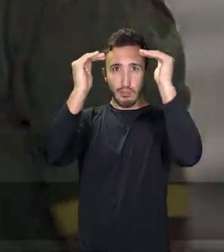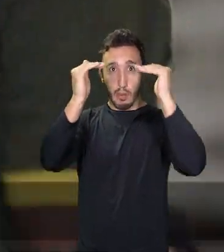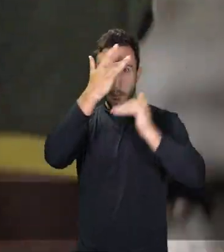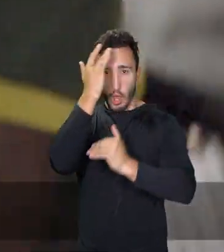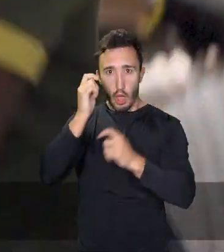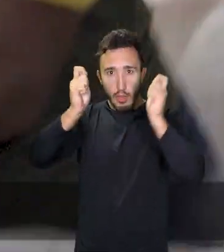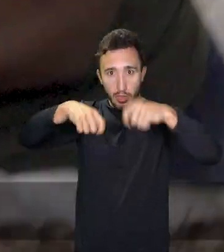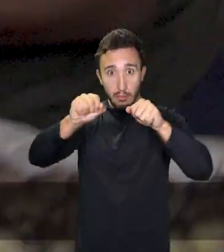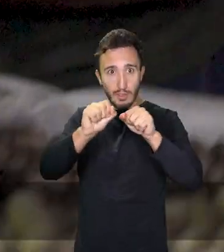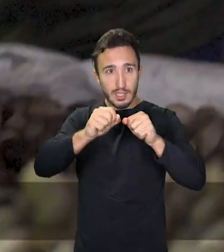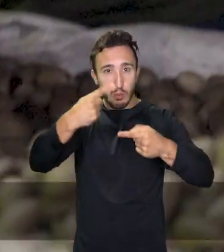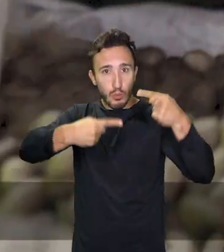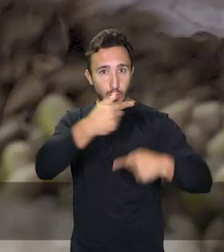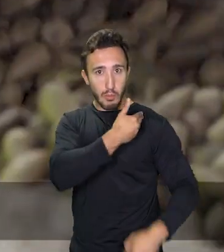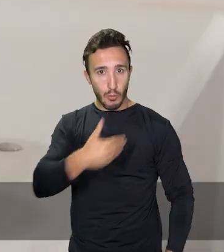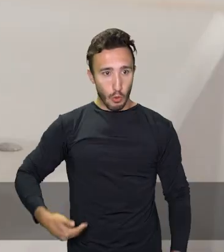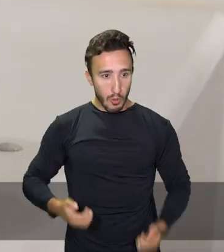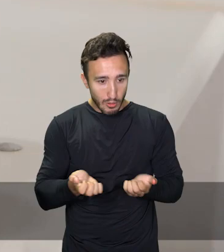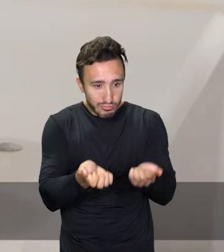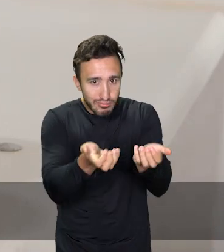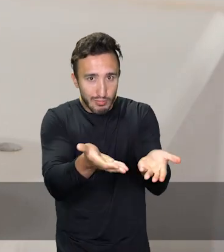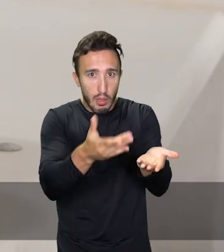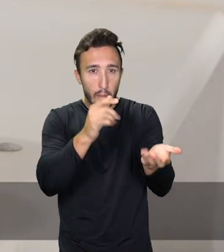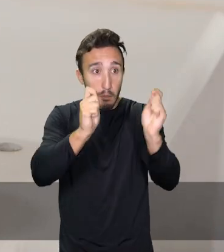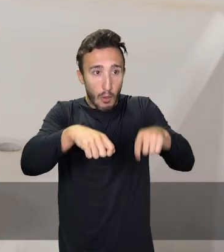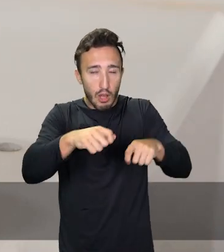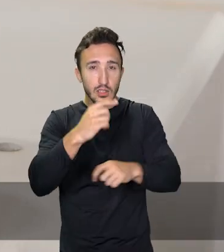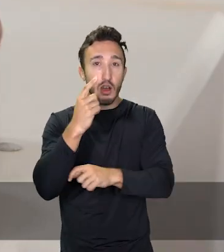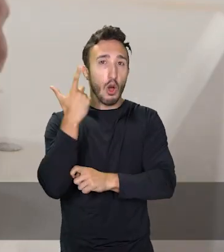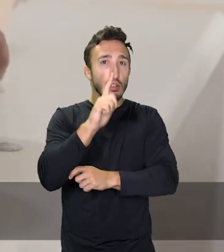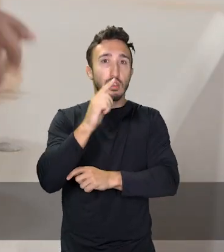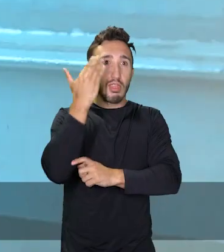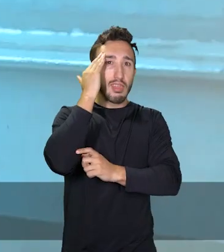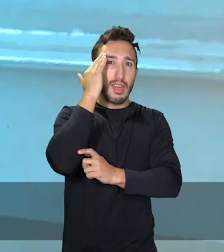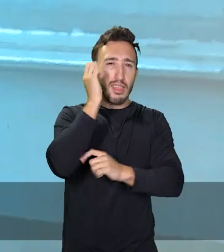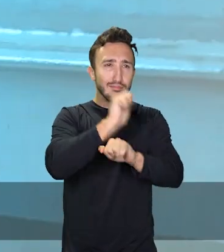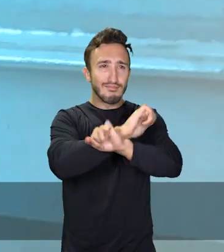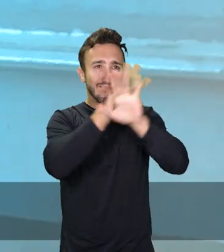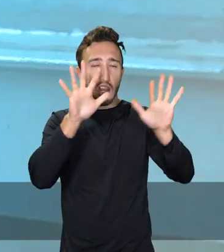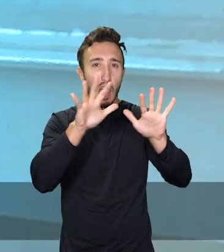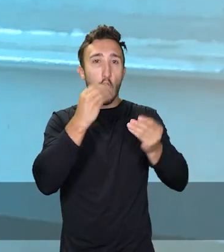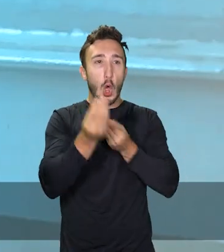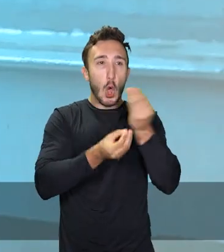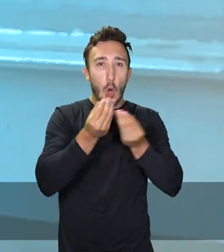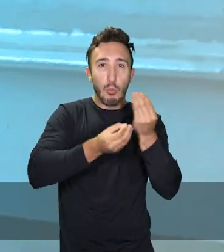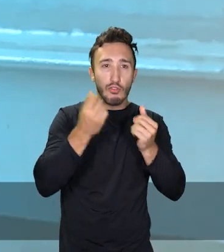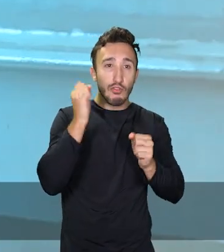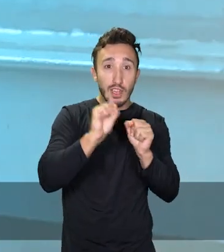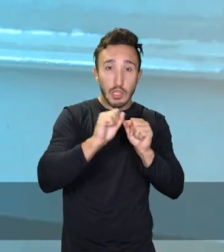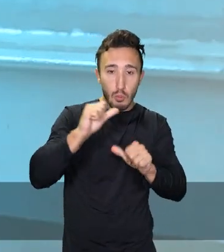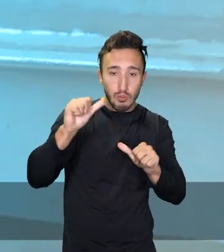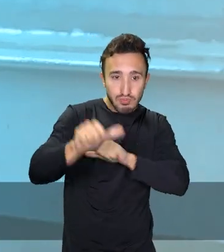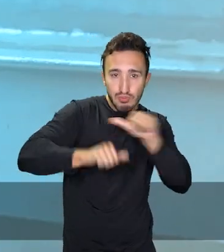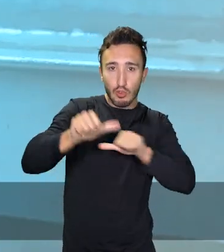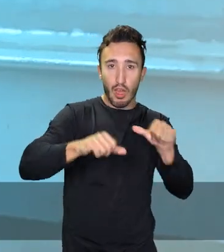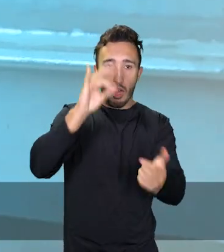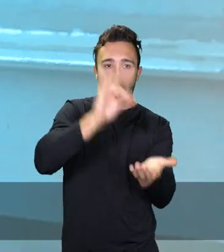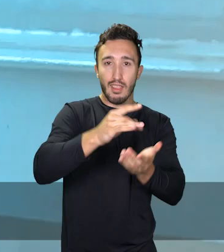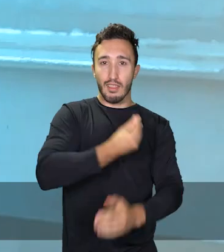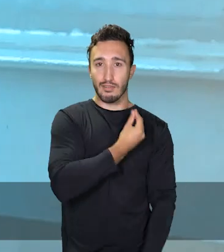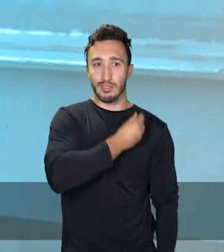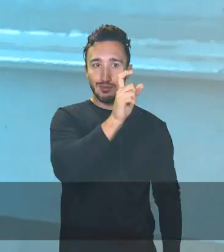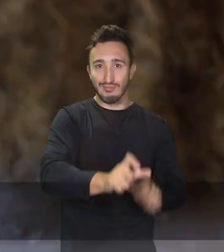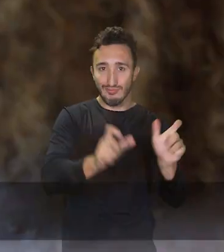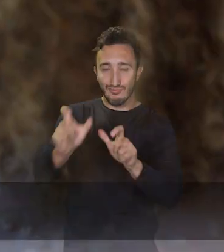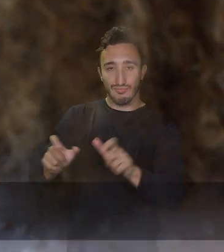poder, as pessoas que podem fazer políticas públicas, para que elas possam entender e tenham essa busca de mudar